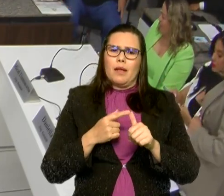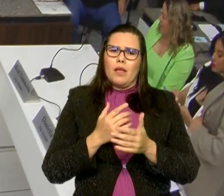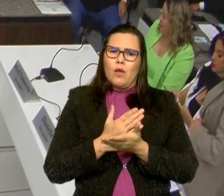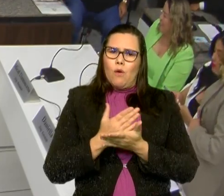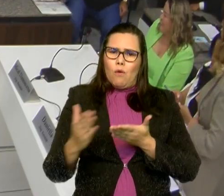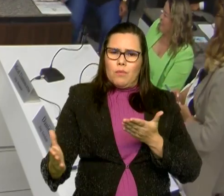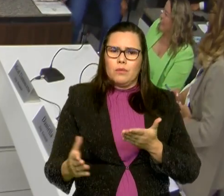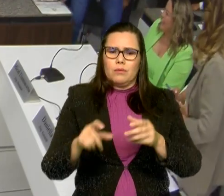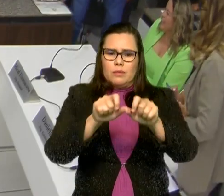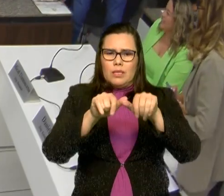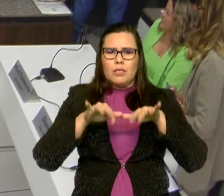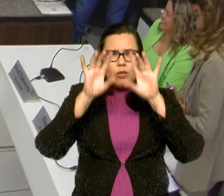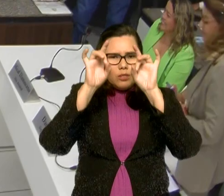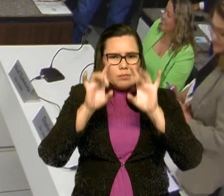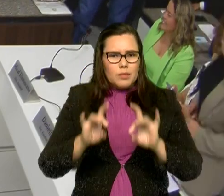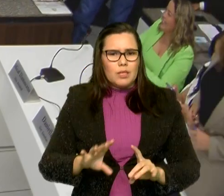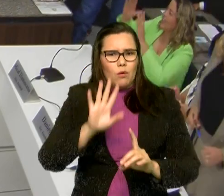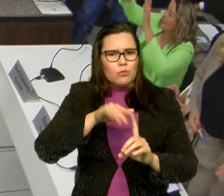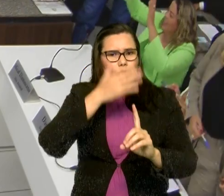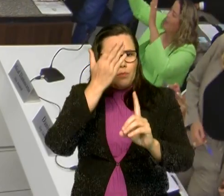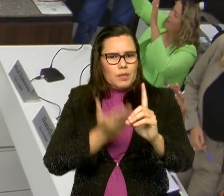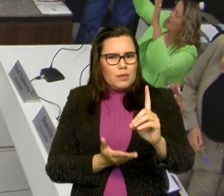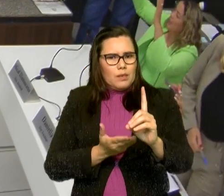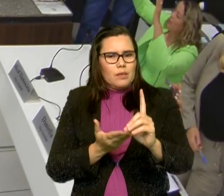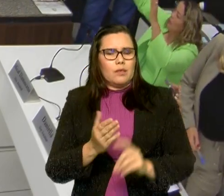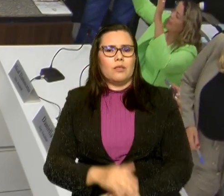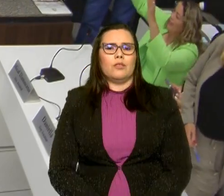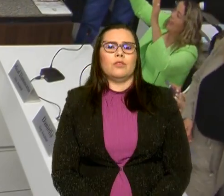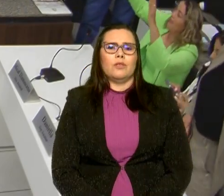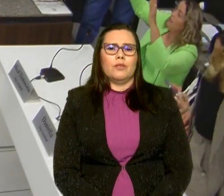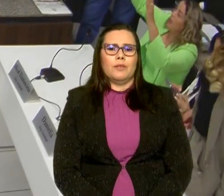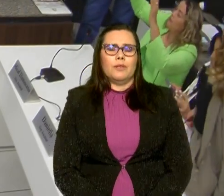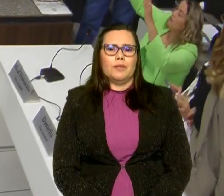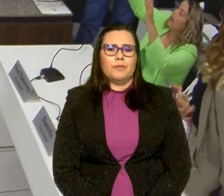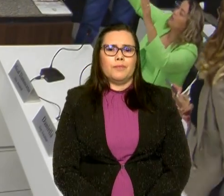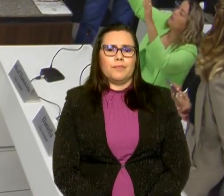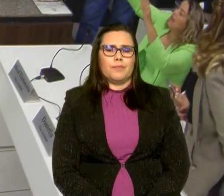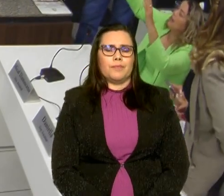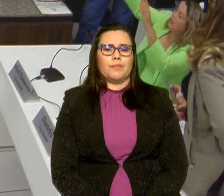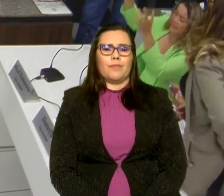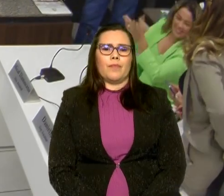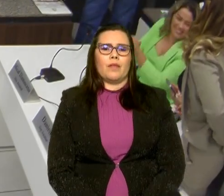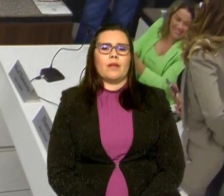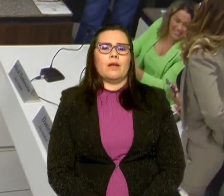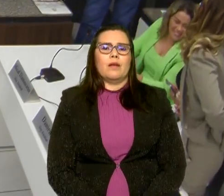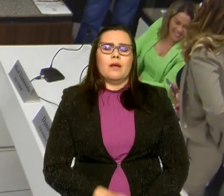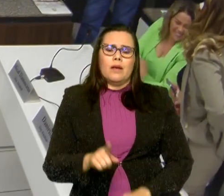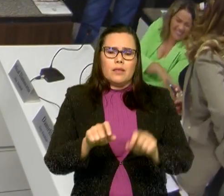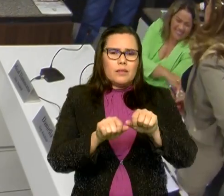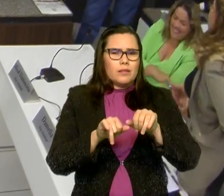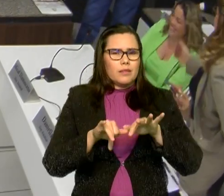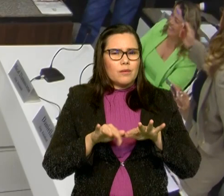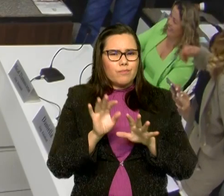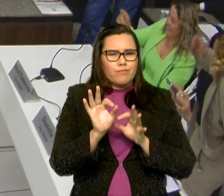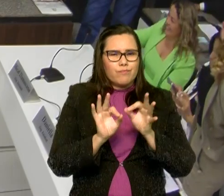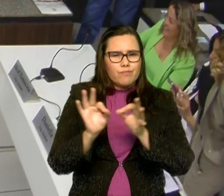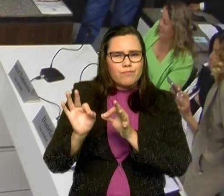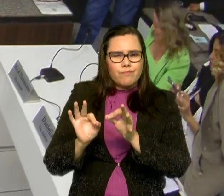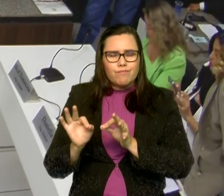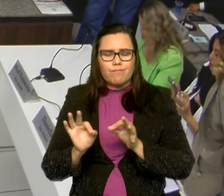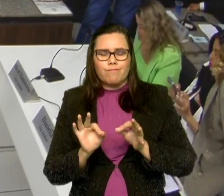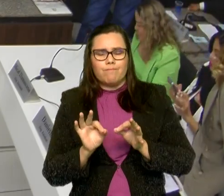Assembleia Itinerante aqui em Caxias. E com essa sessão preparatória de instalação, foi preparado